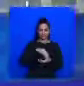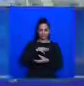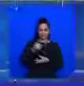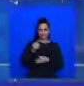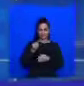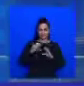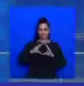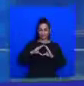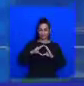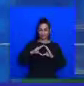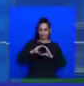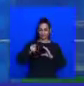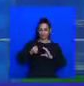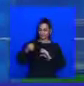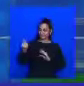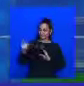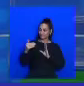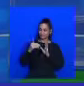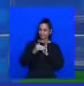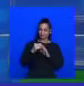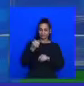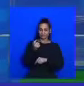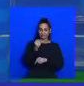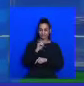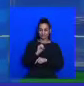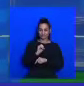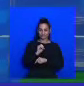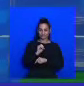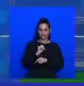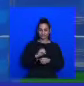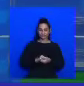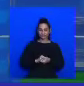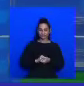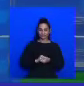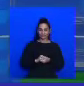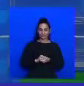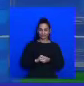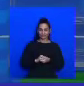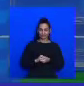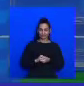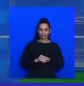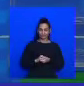embaralhando 80 bolas numeradas de 01 a 80.